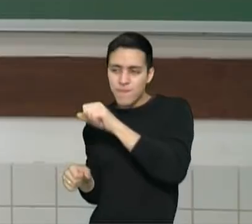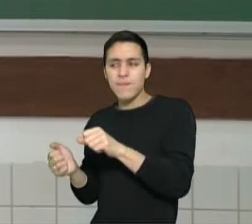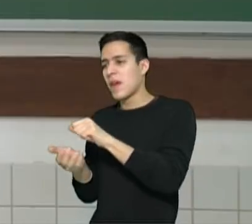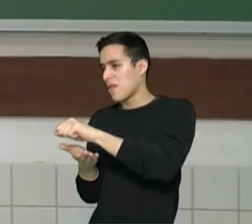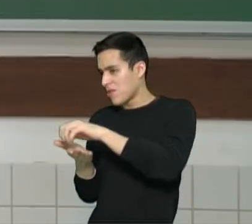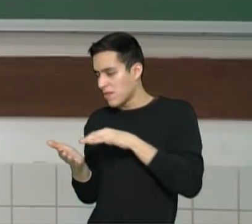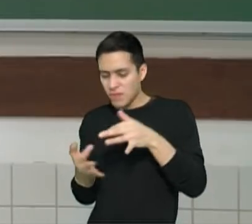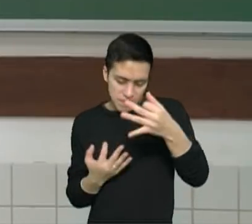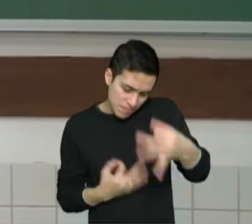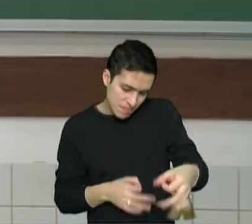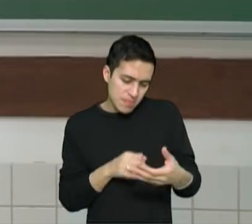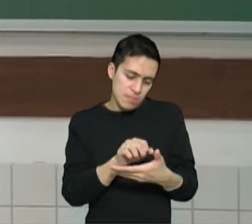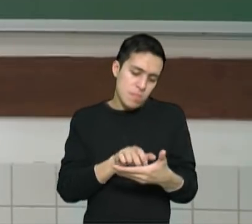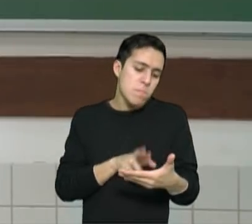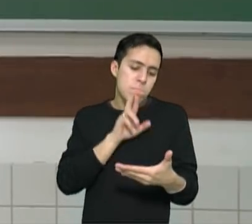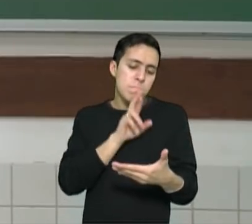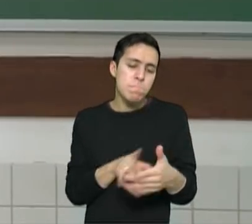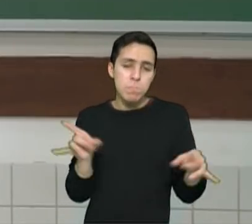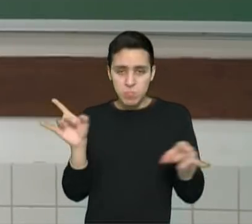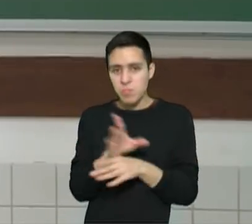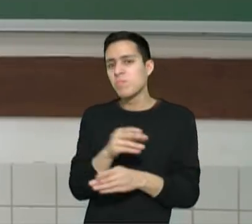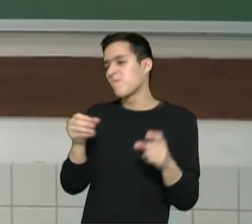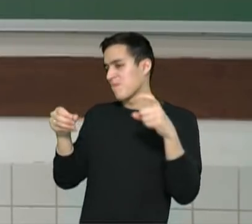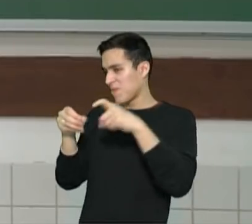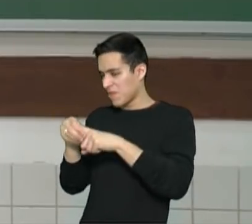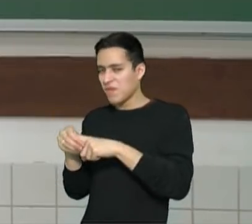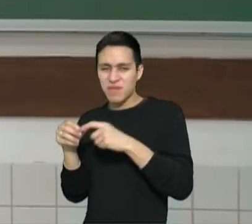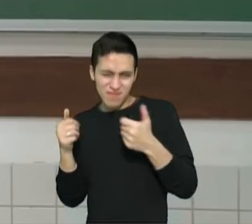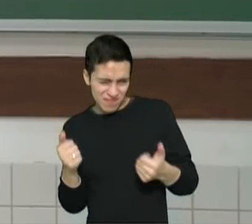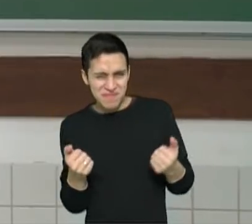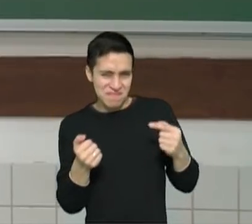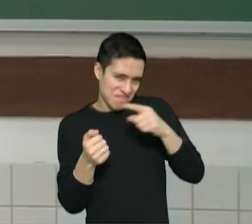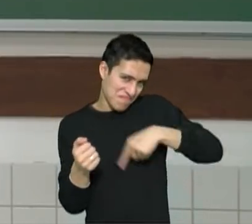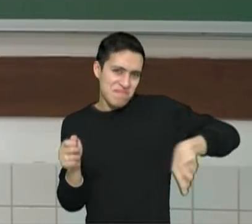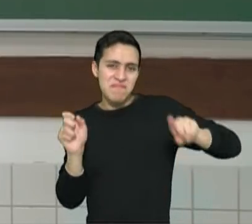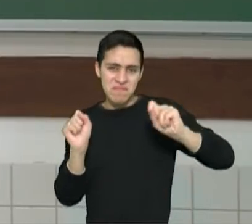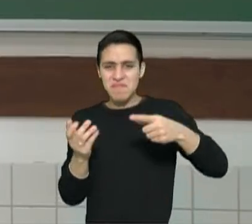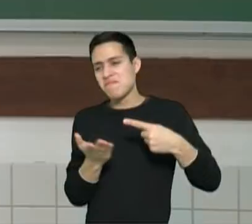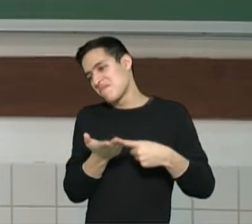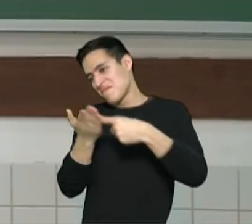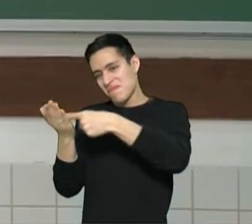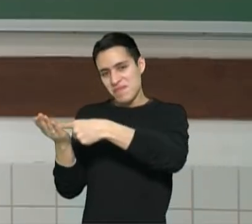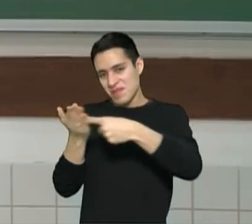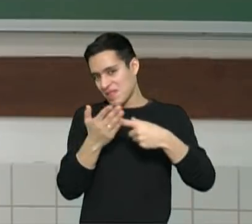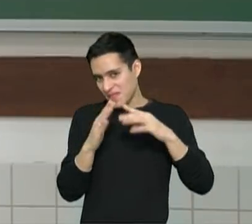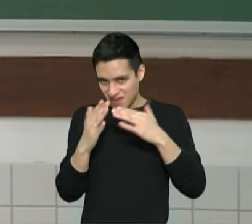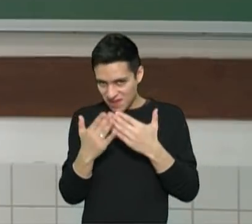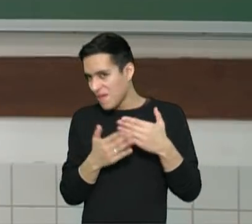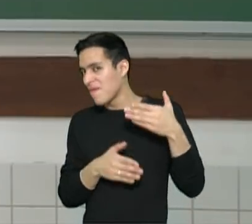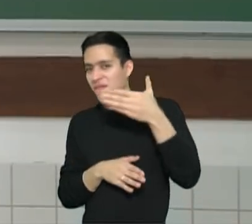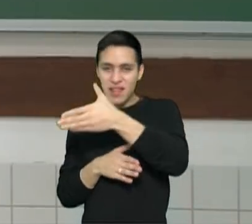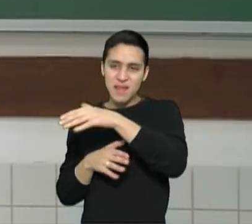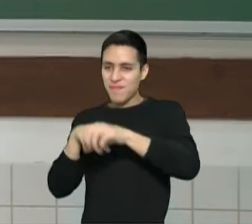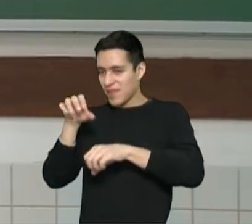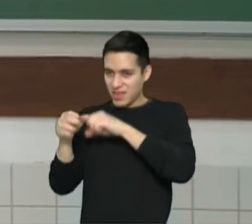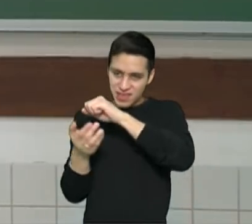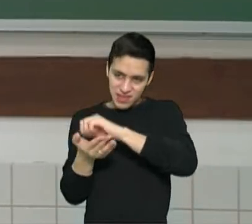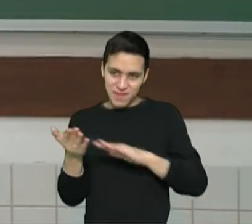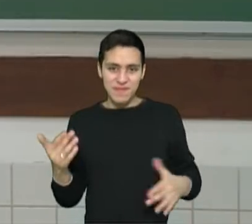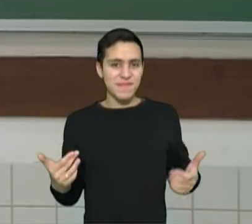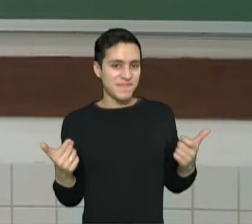devolver. Claro que cada escola tem o seu combinado, vocês já devem saber disso, Então, bora pegar as atividades, tá